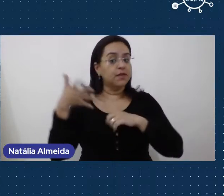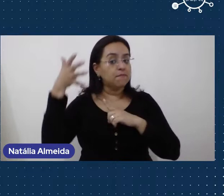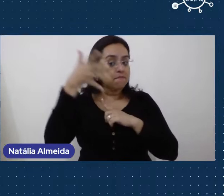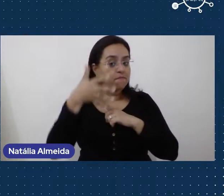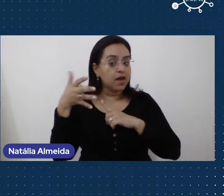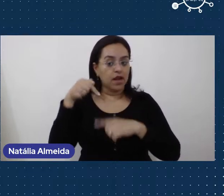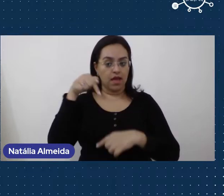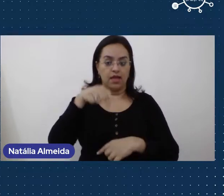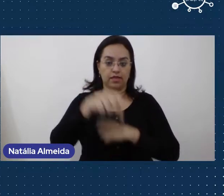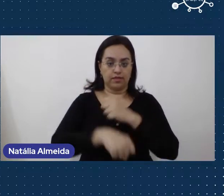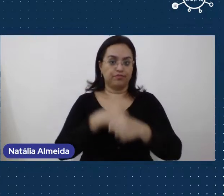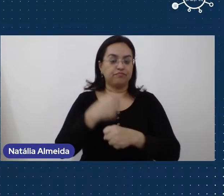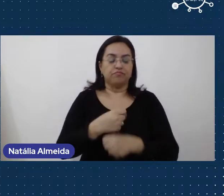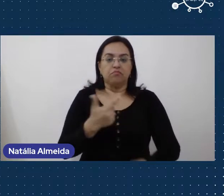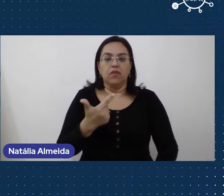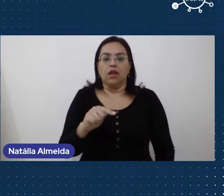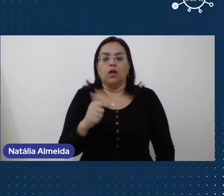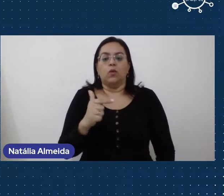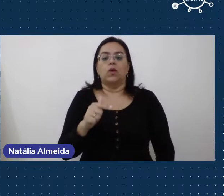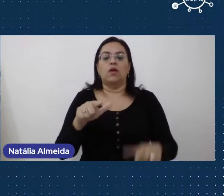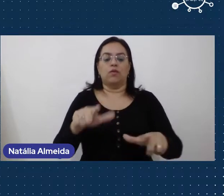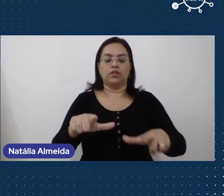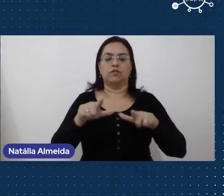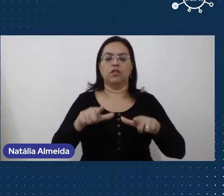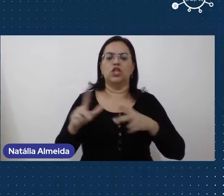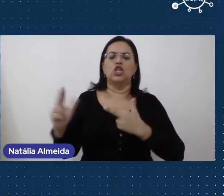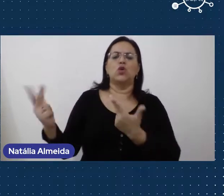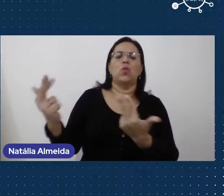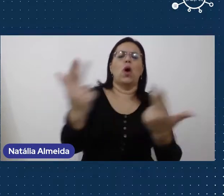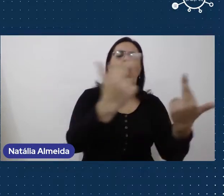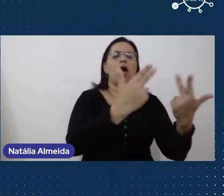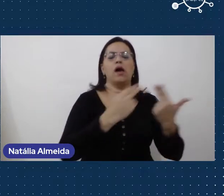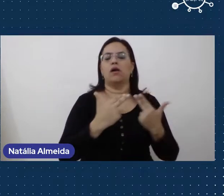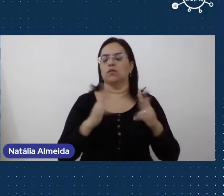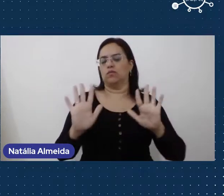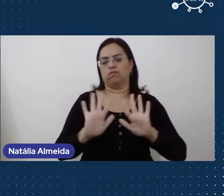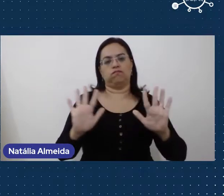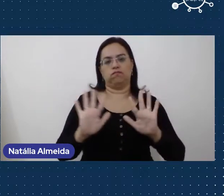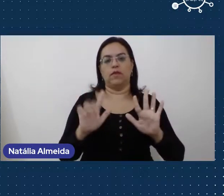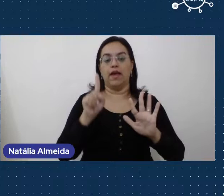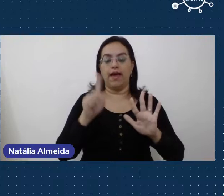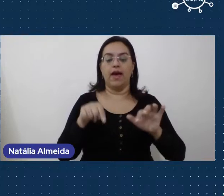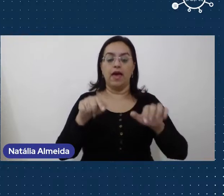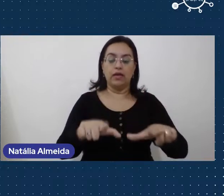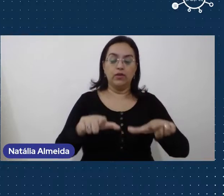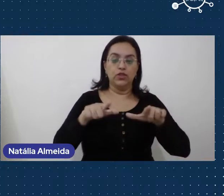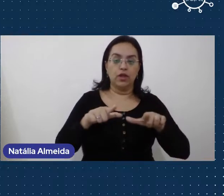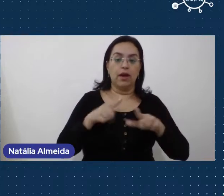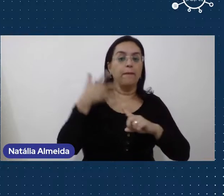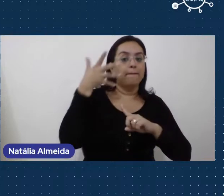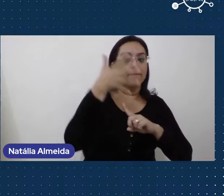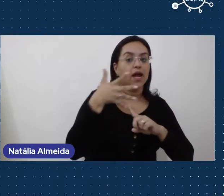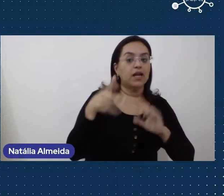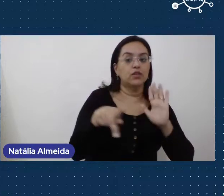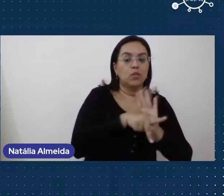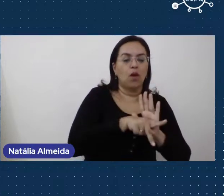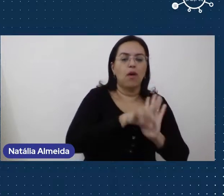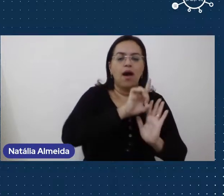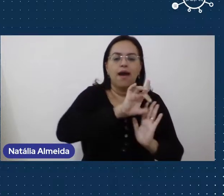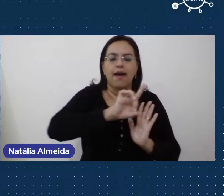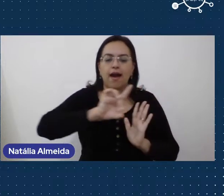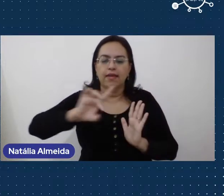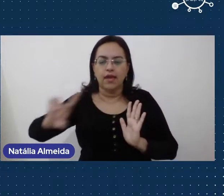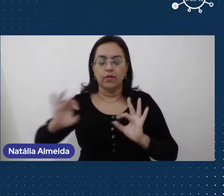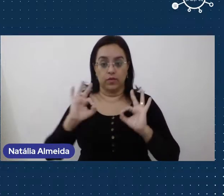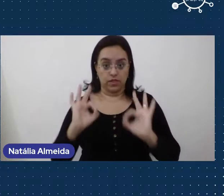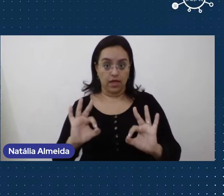Esse ano não vai ter um certificado unificado do evento. O certificado é por palestra, certo? Então,